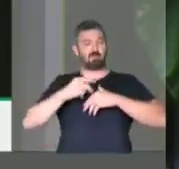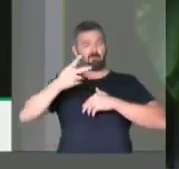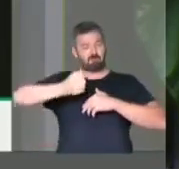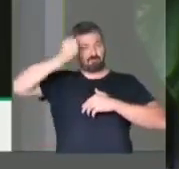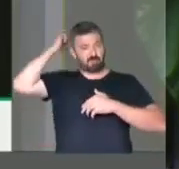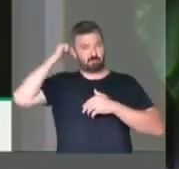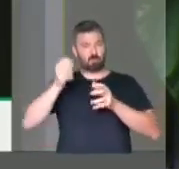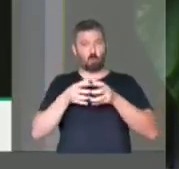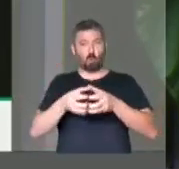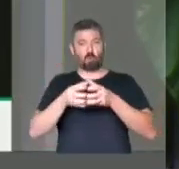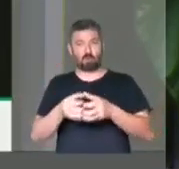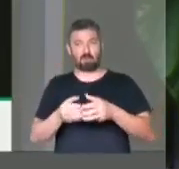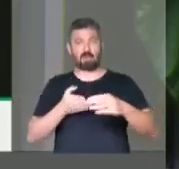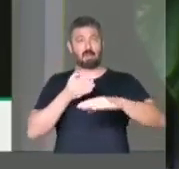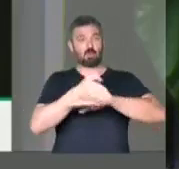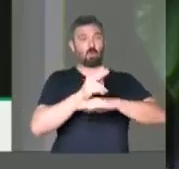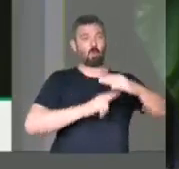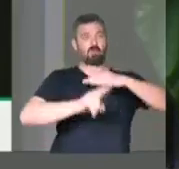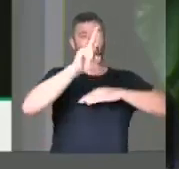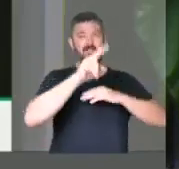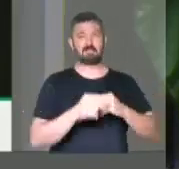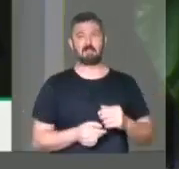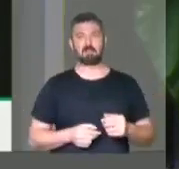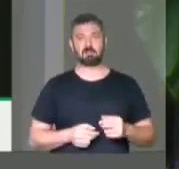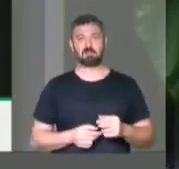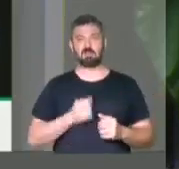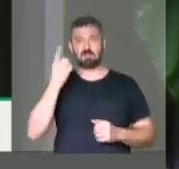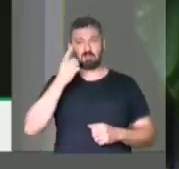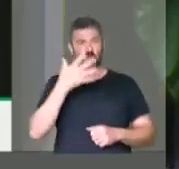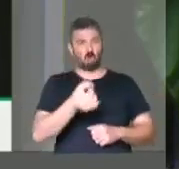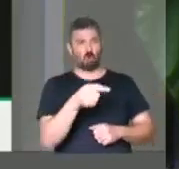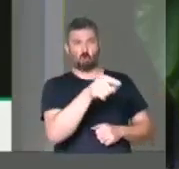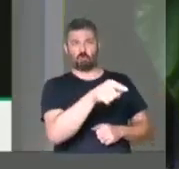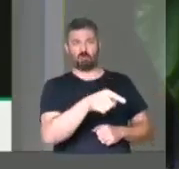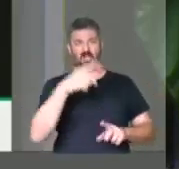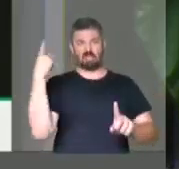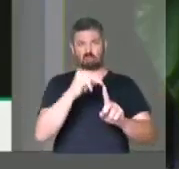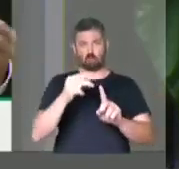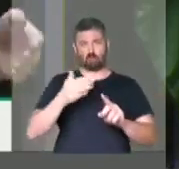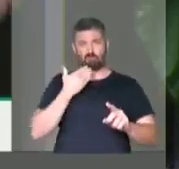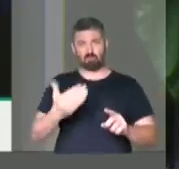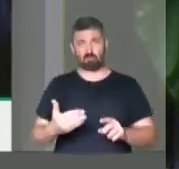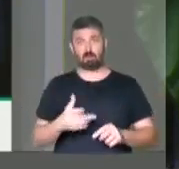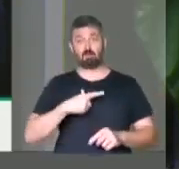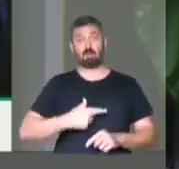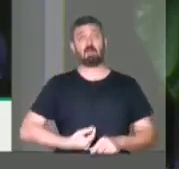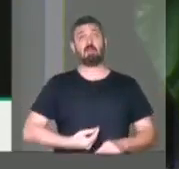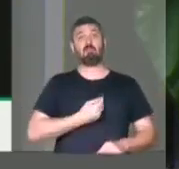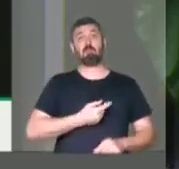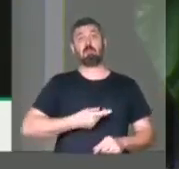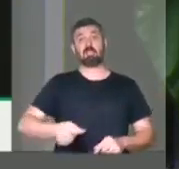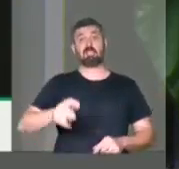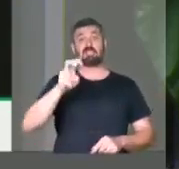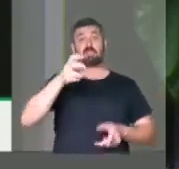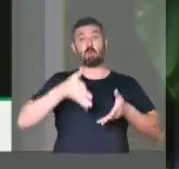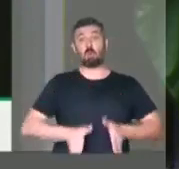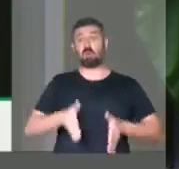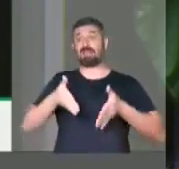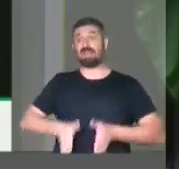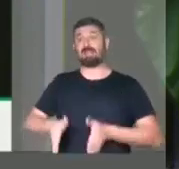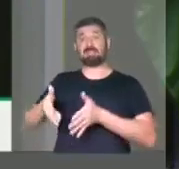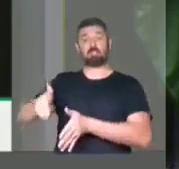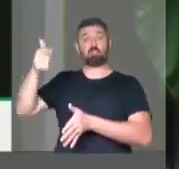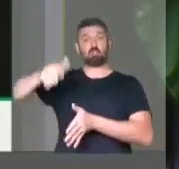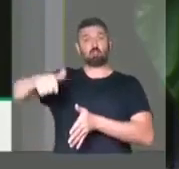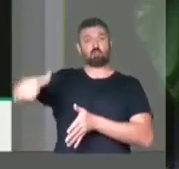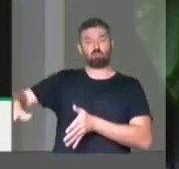pré-vestibular comunitário, que foi para uma universidade. Deputados covardes que defendem a tortura vão ter que viver 5 encarnações para ter 1/10